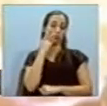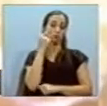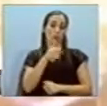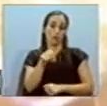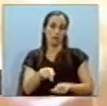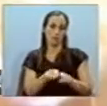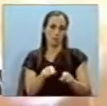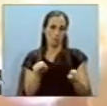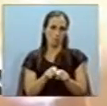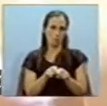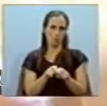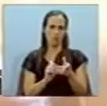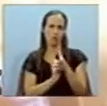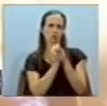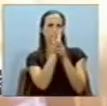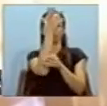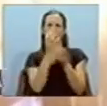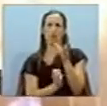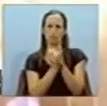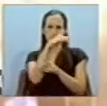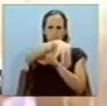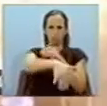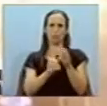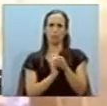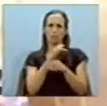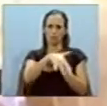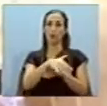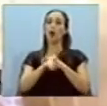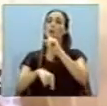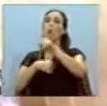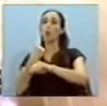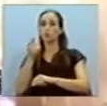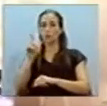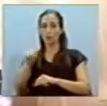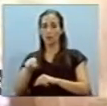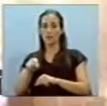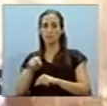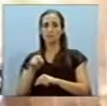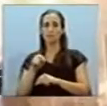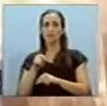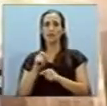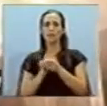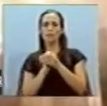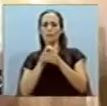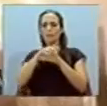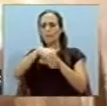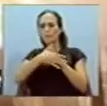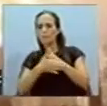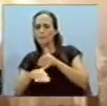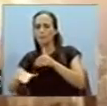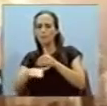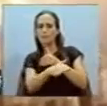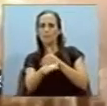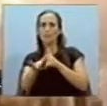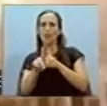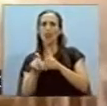com plumas a serem injetadas para a atmosfera, mas também há um outro tipo de vulcanismo, que são aqueles rios de lava que correm ao longo da superfície